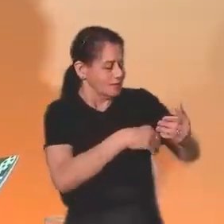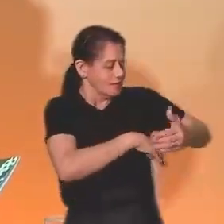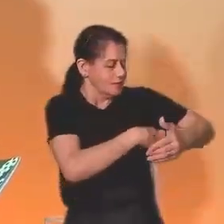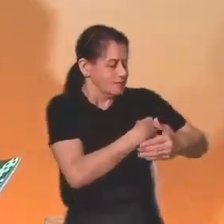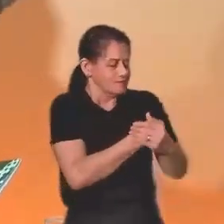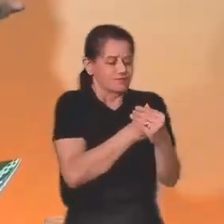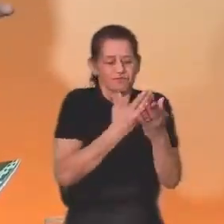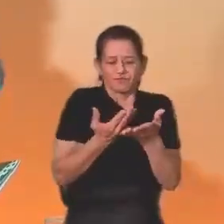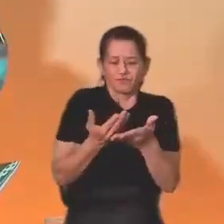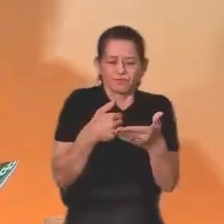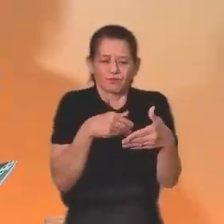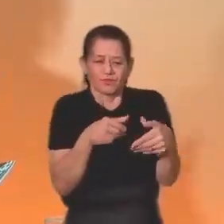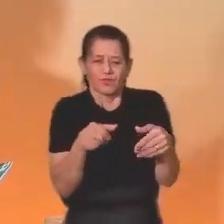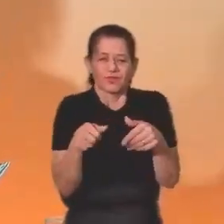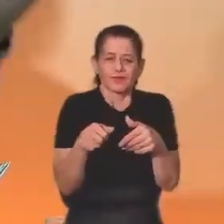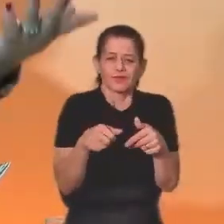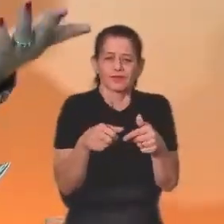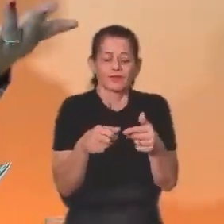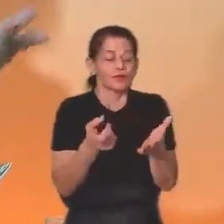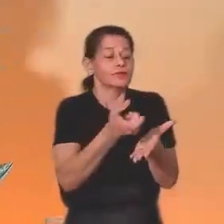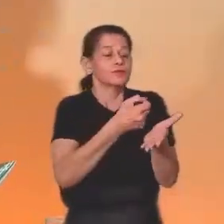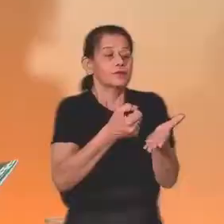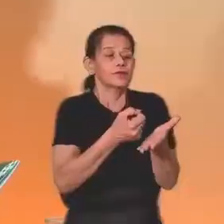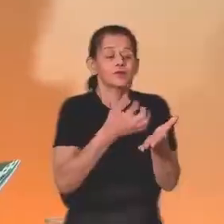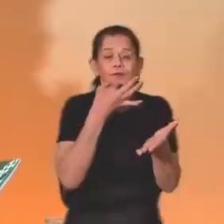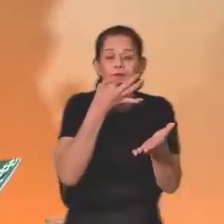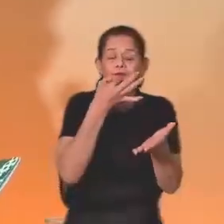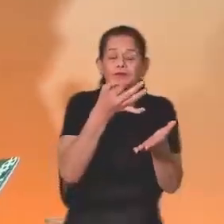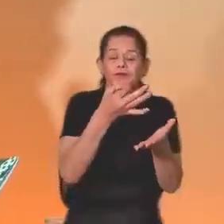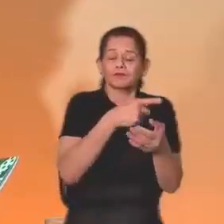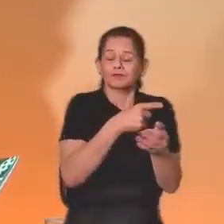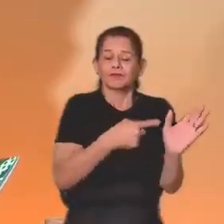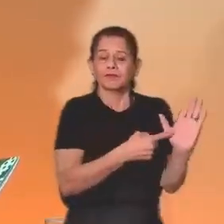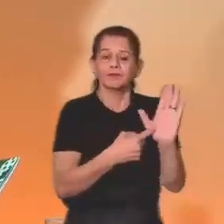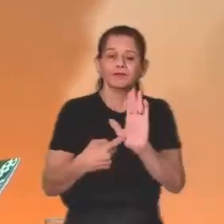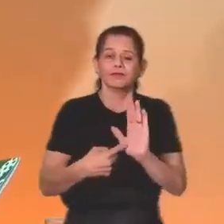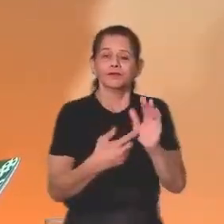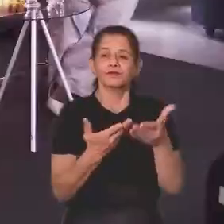braço e coloquem à disposição de todas as pessoas?